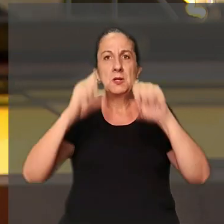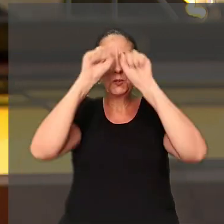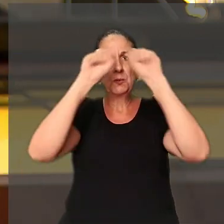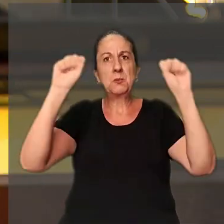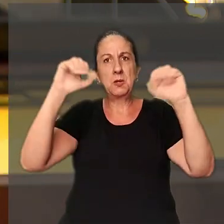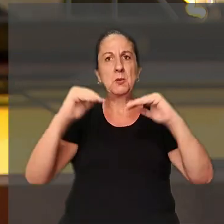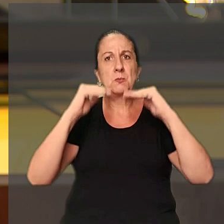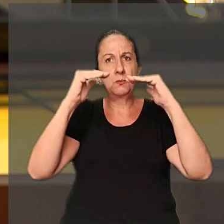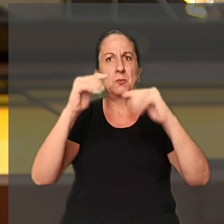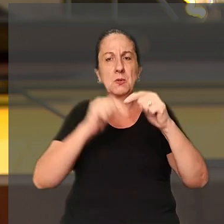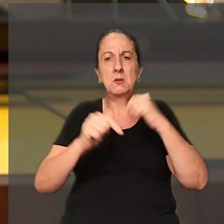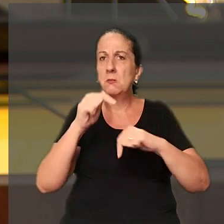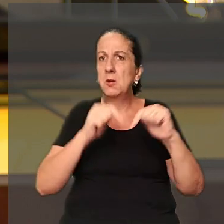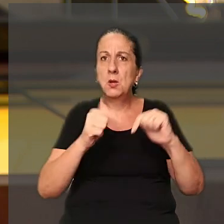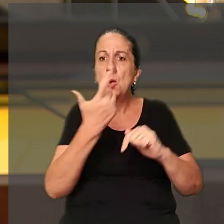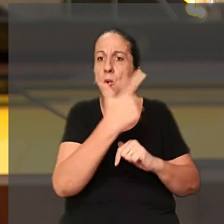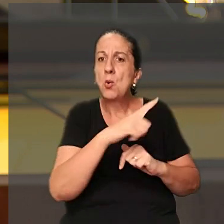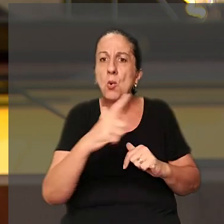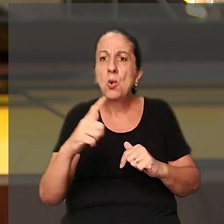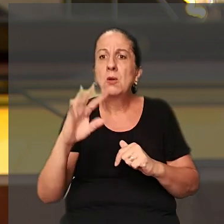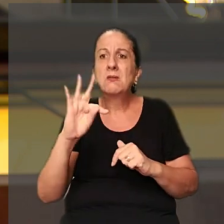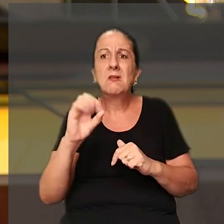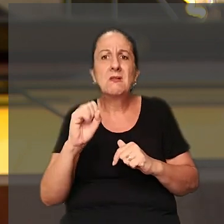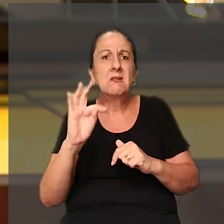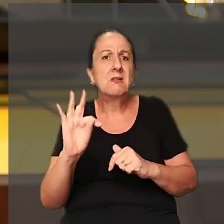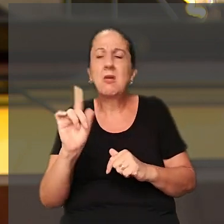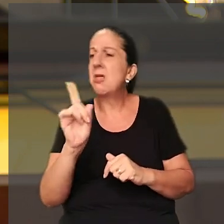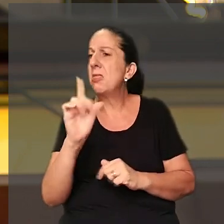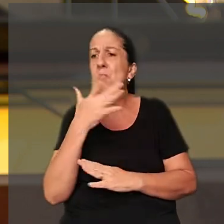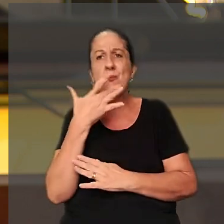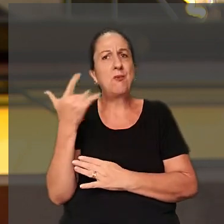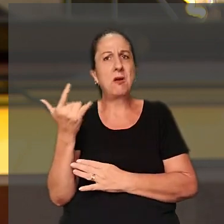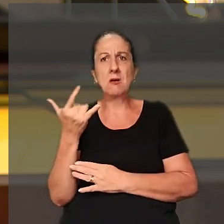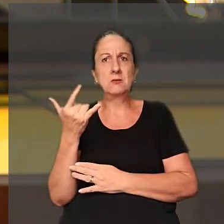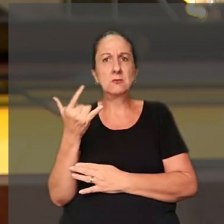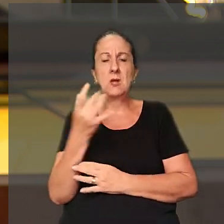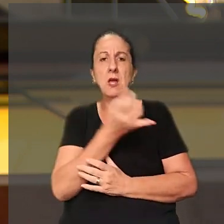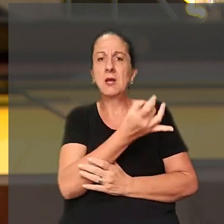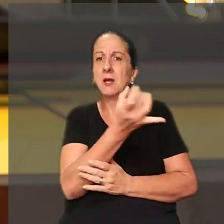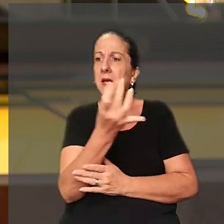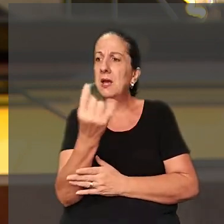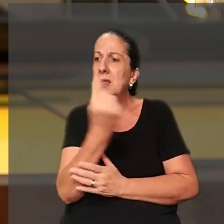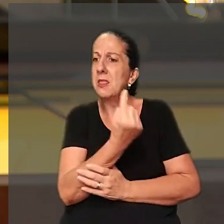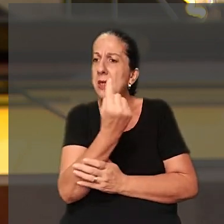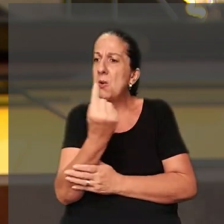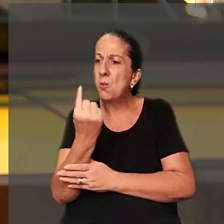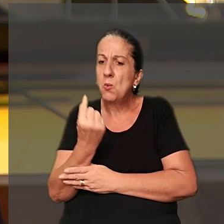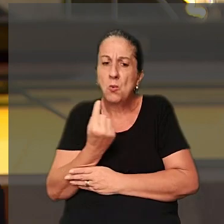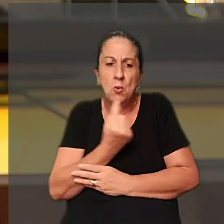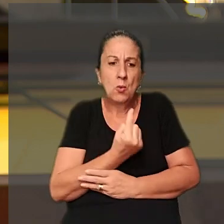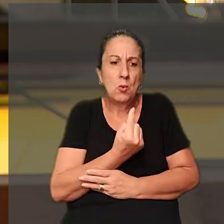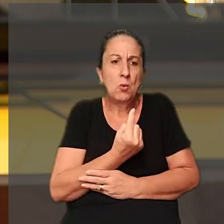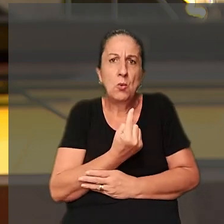do Trabalho e os tribunais regionais de trabalho não era fácil. Cada um tinha o seu